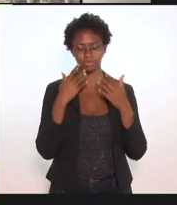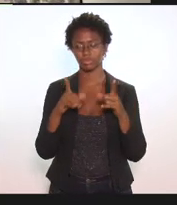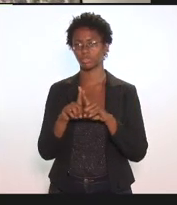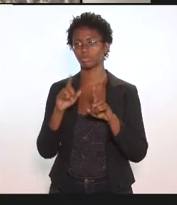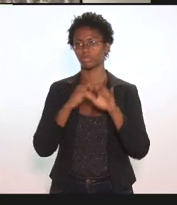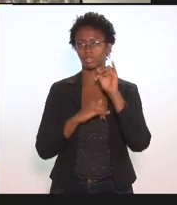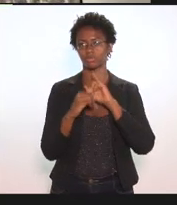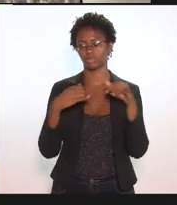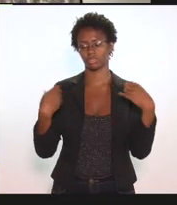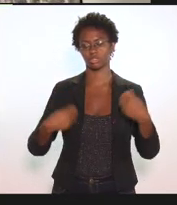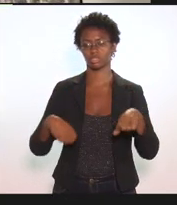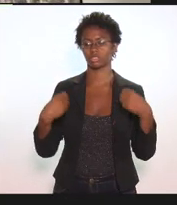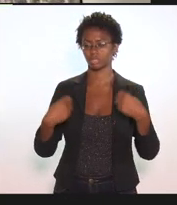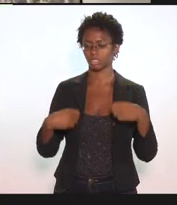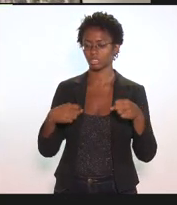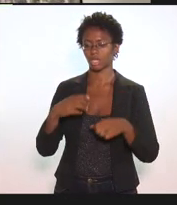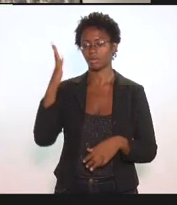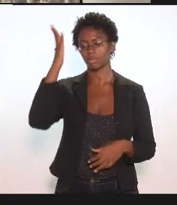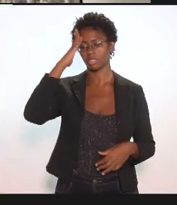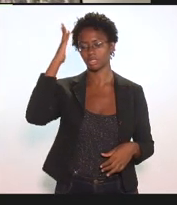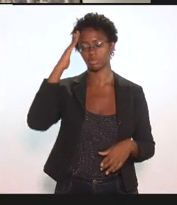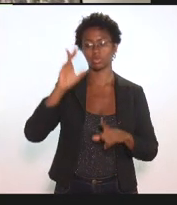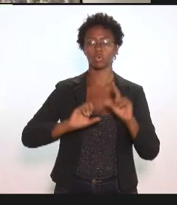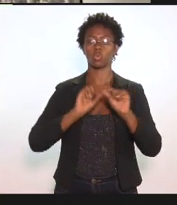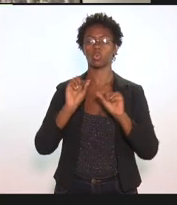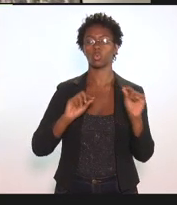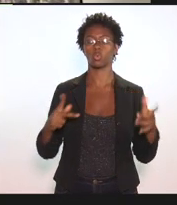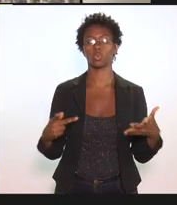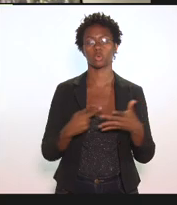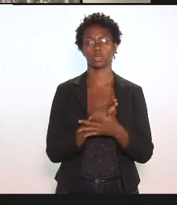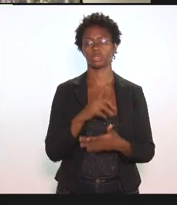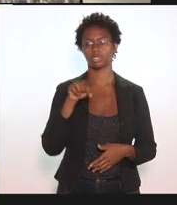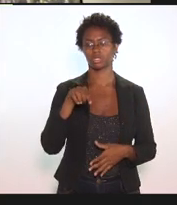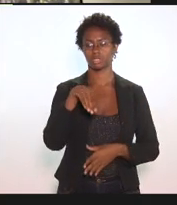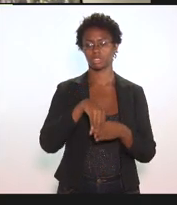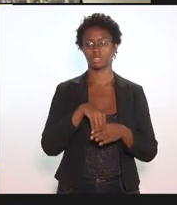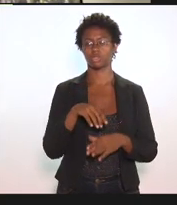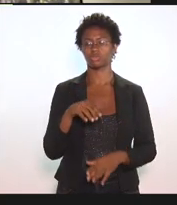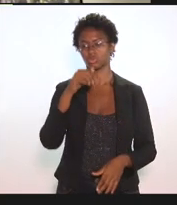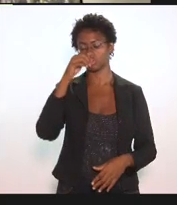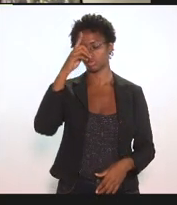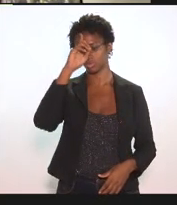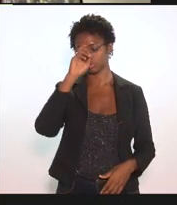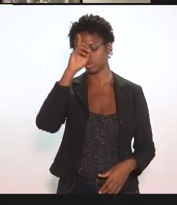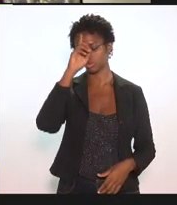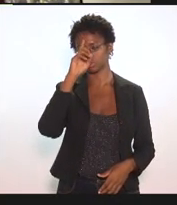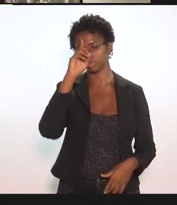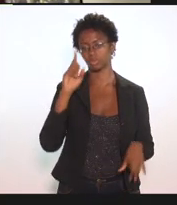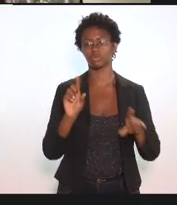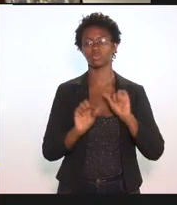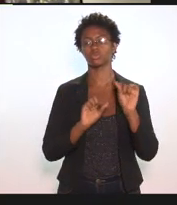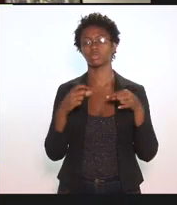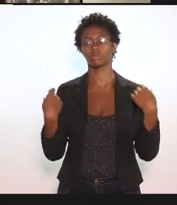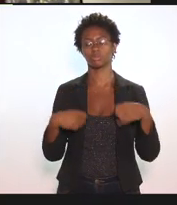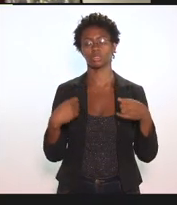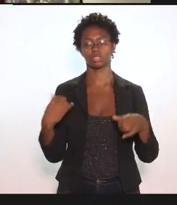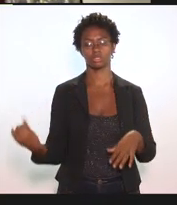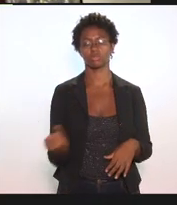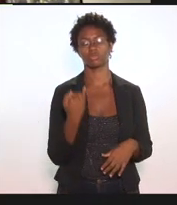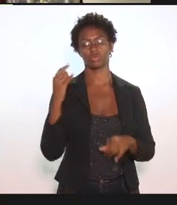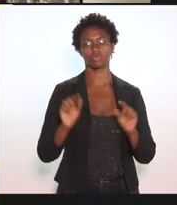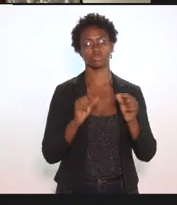informações necessárias para saber o que está acontecendo aqui dentro desse hospital, quais são as licitações necessárias. Muito